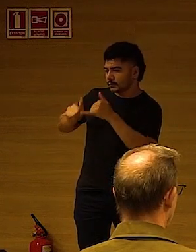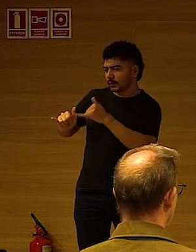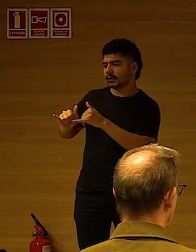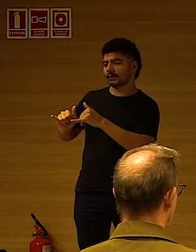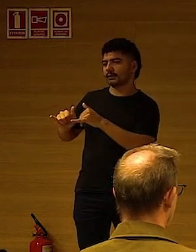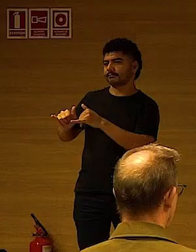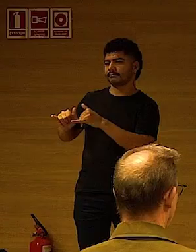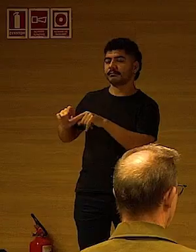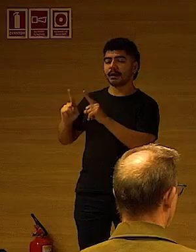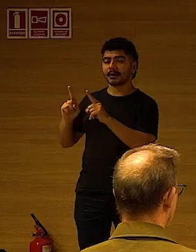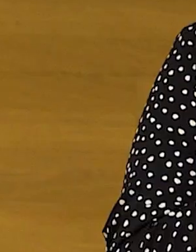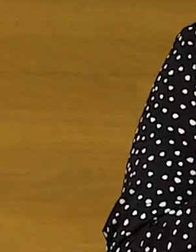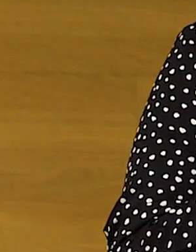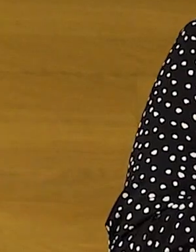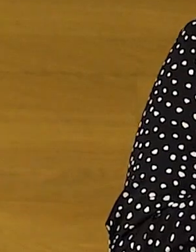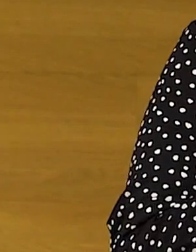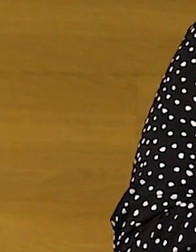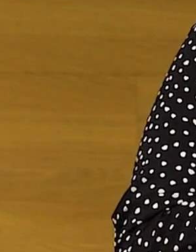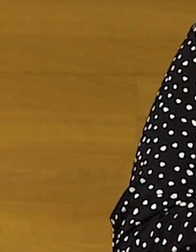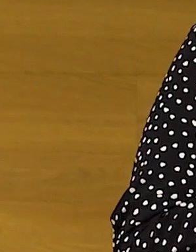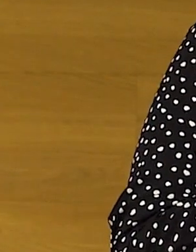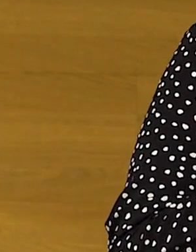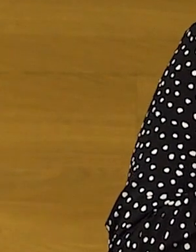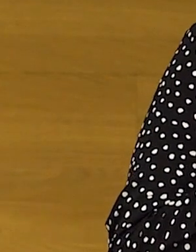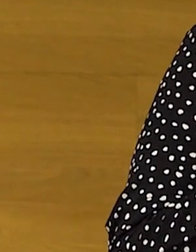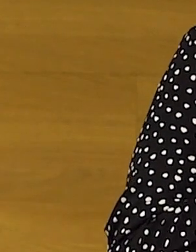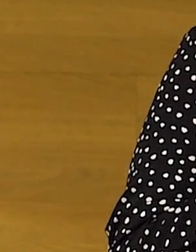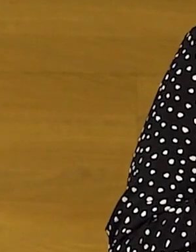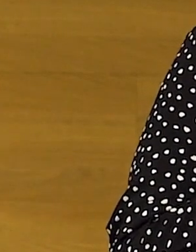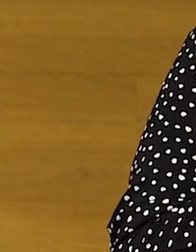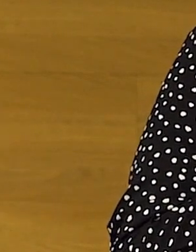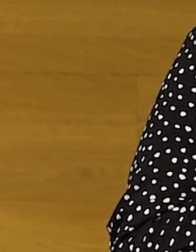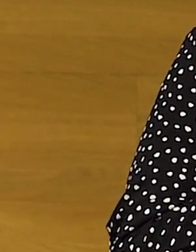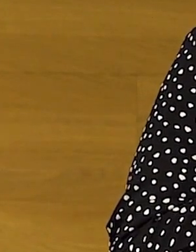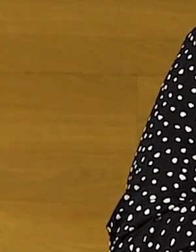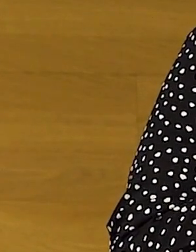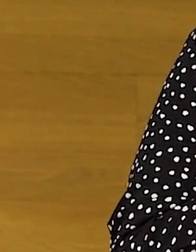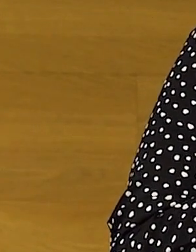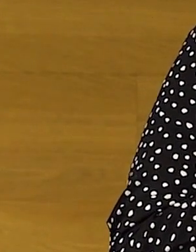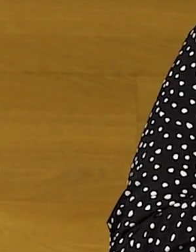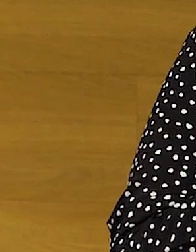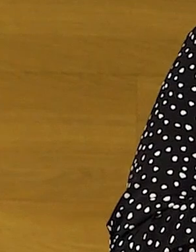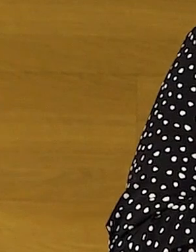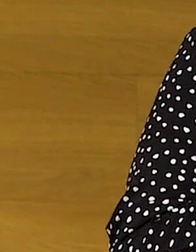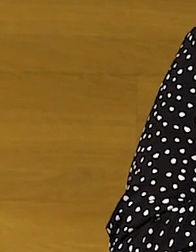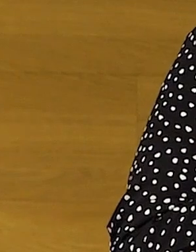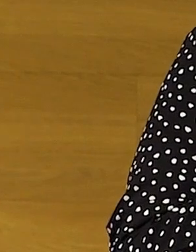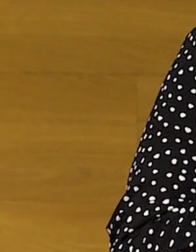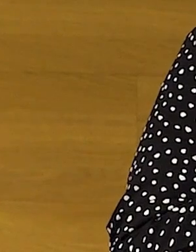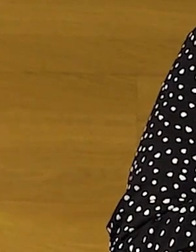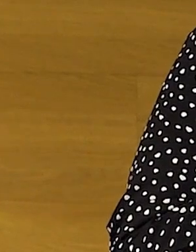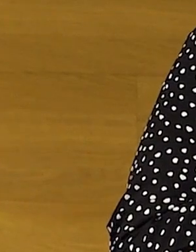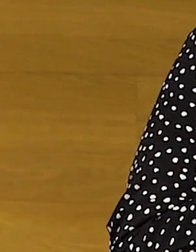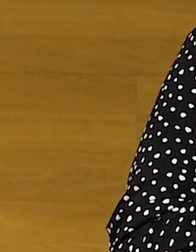que outros choques que são dados de outras formas? Então, quer dizer, o livro trabalha muito isso, assim. Não sei se eu